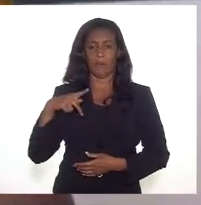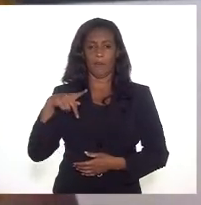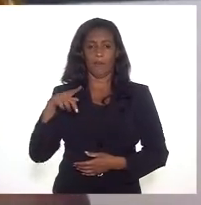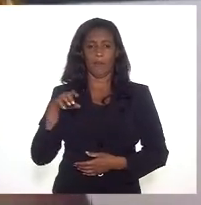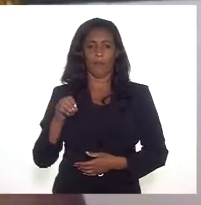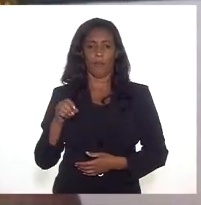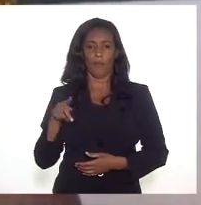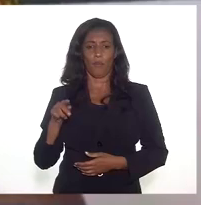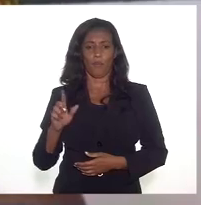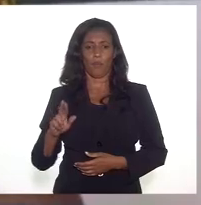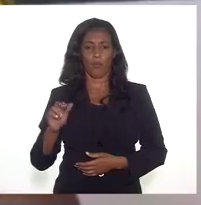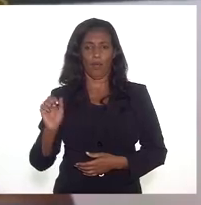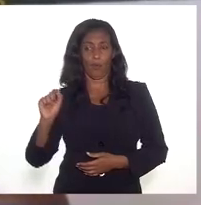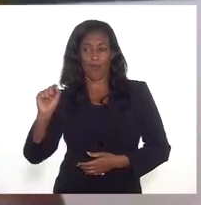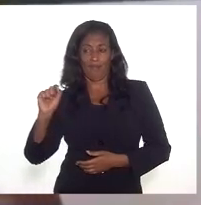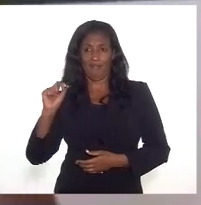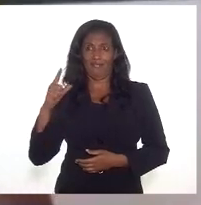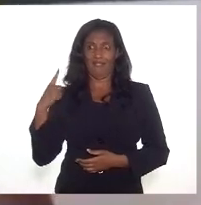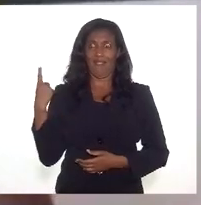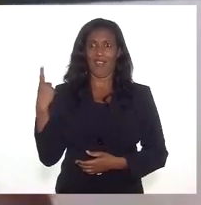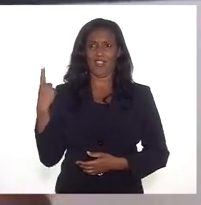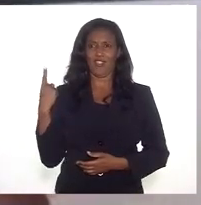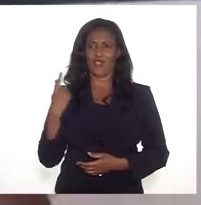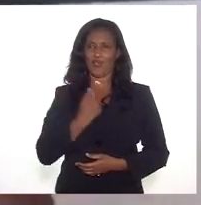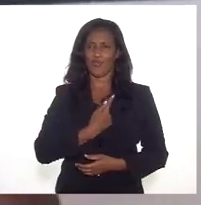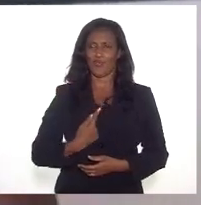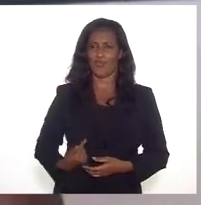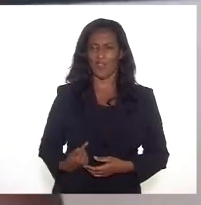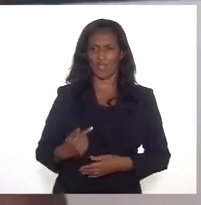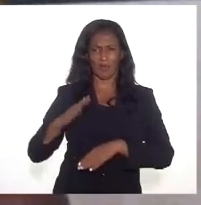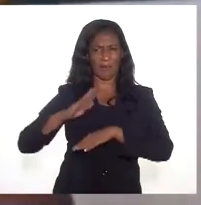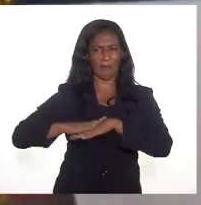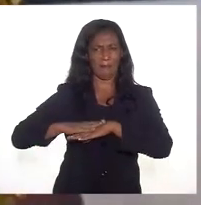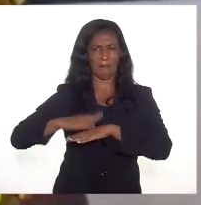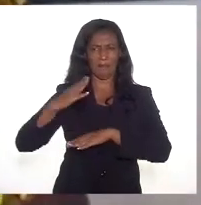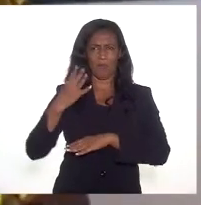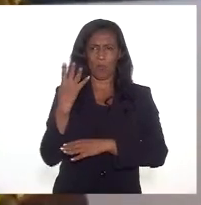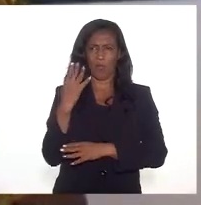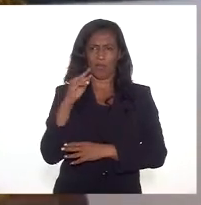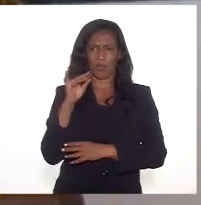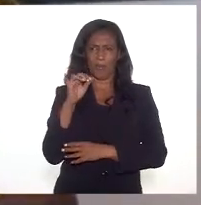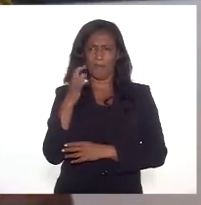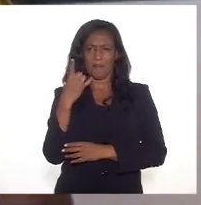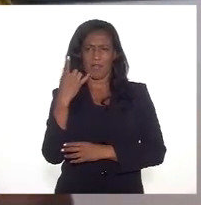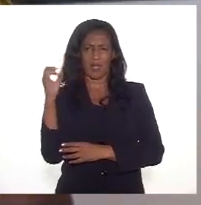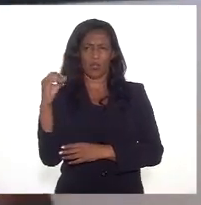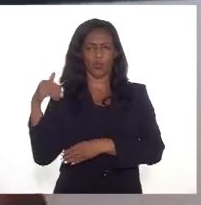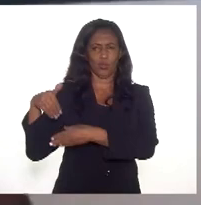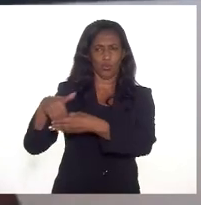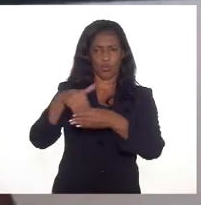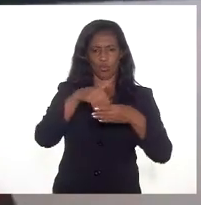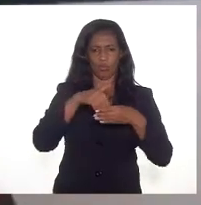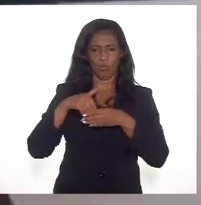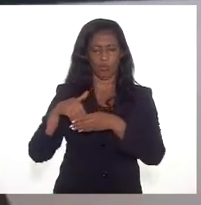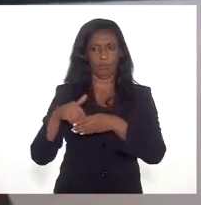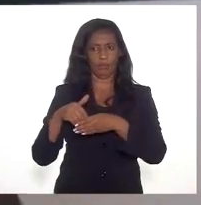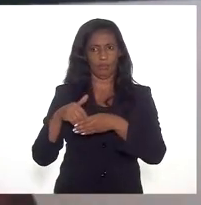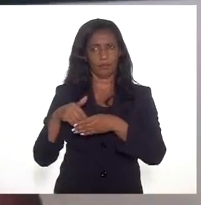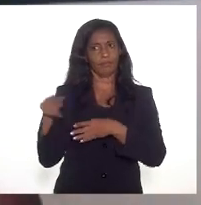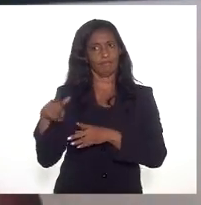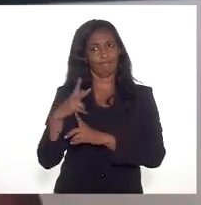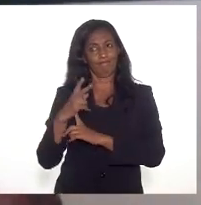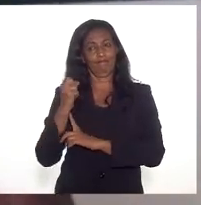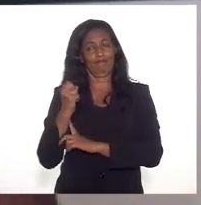O agora ex-governador Wilson Witzel foi eleito com mais de 4 milhões de votos do nosso estado. Então, é preciso